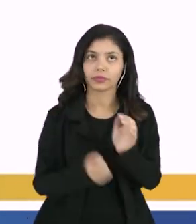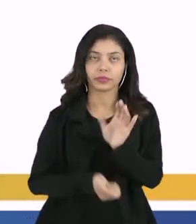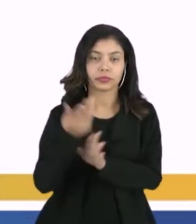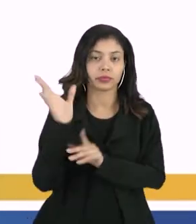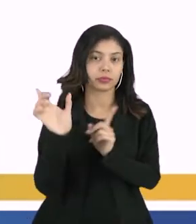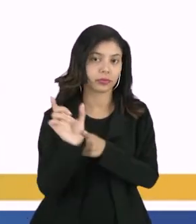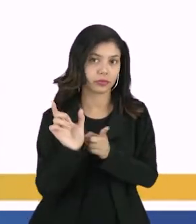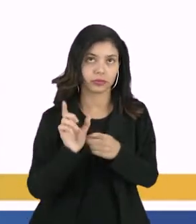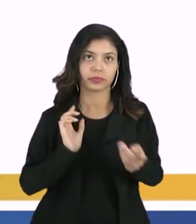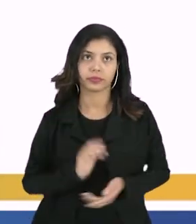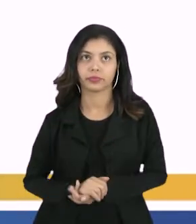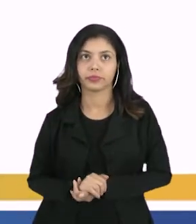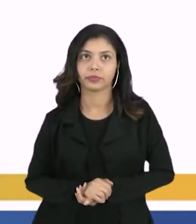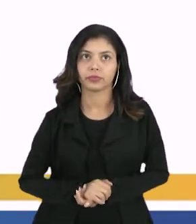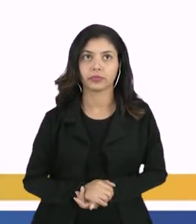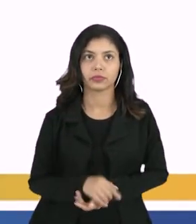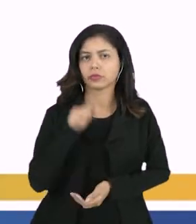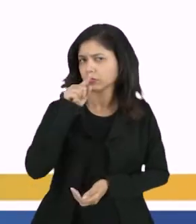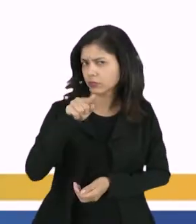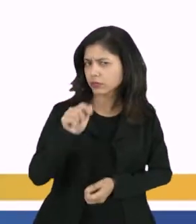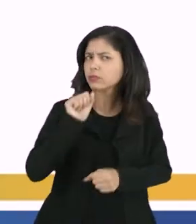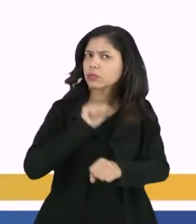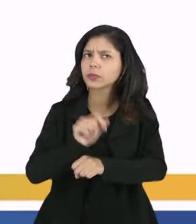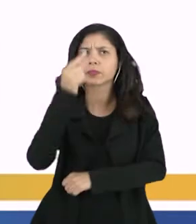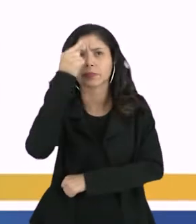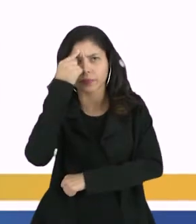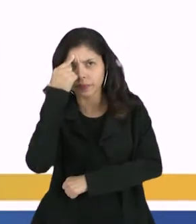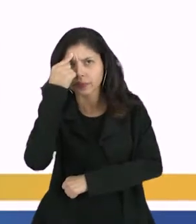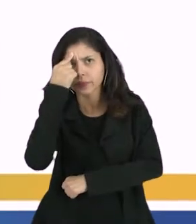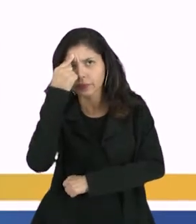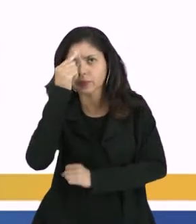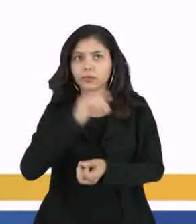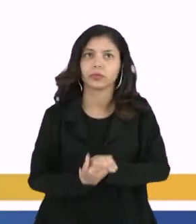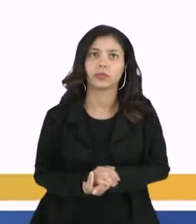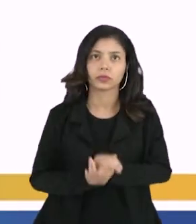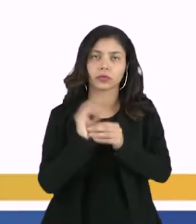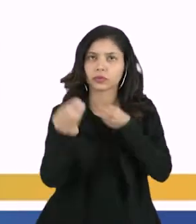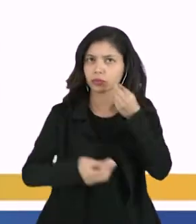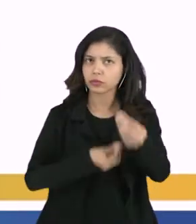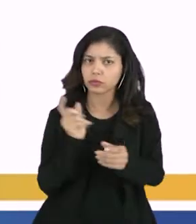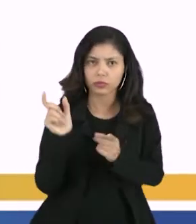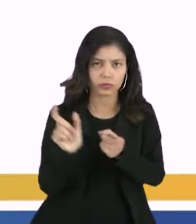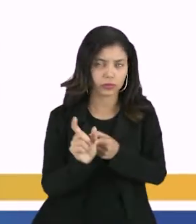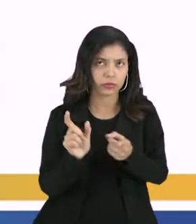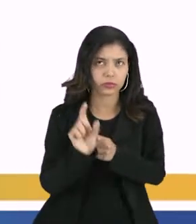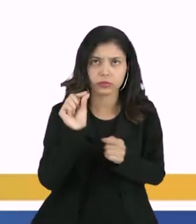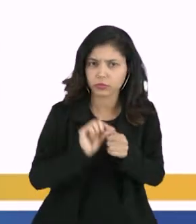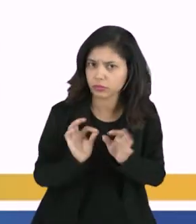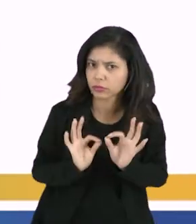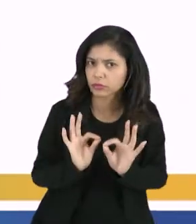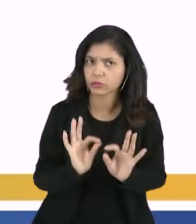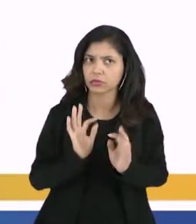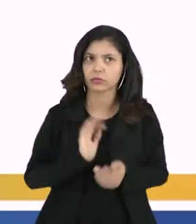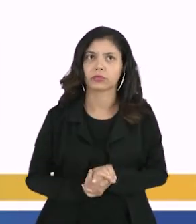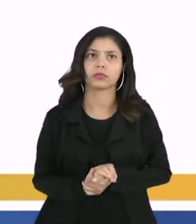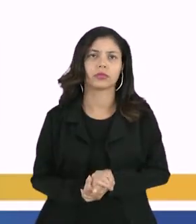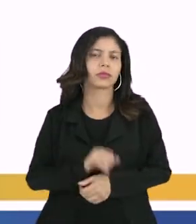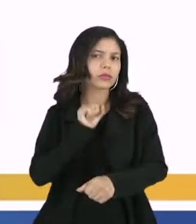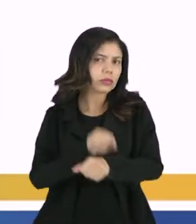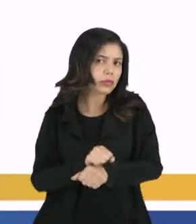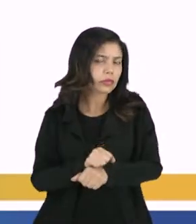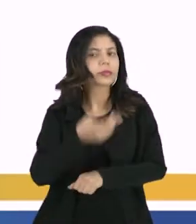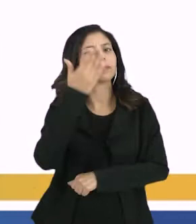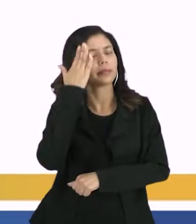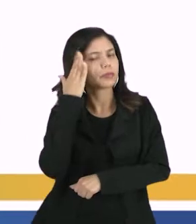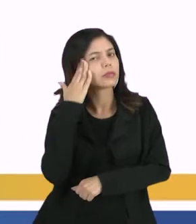de palavras. Você já parou para pensar em como as palavras são formadas? Se parou,